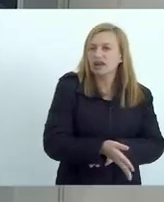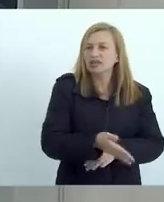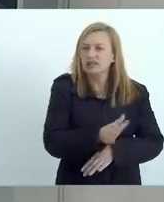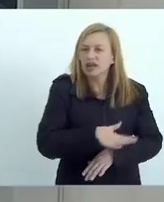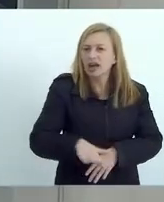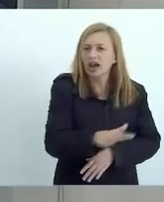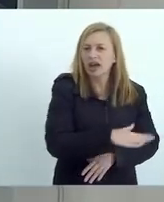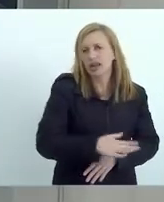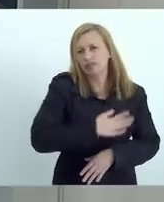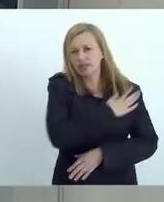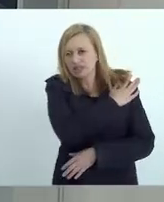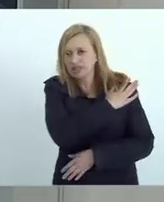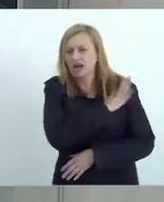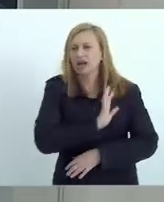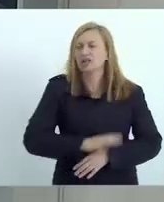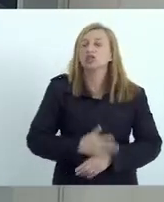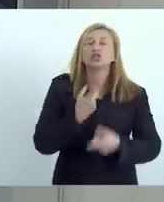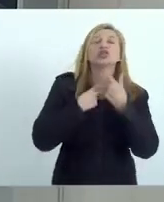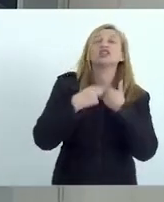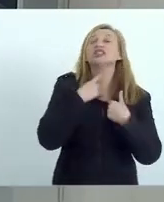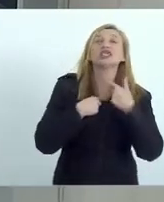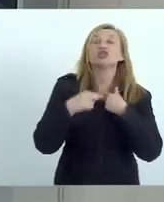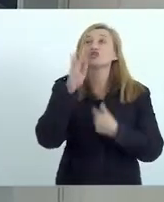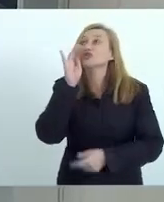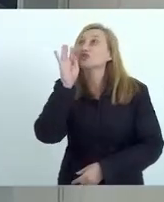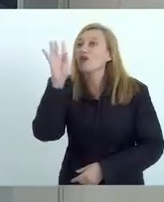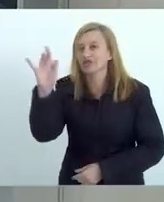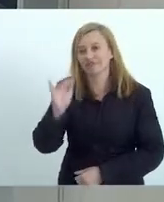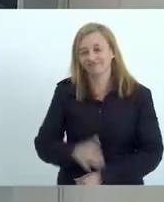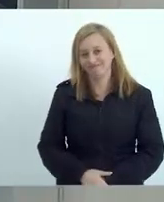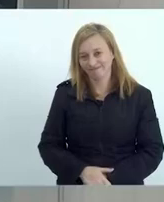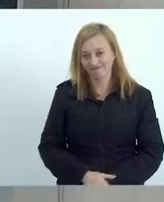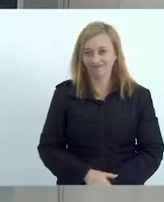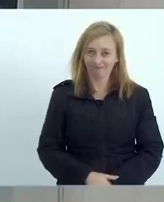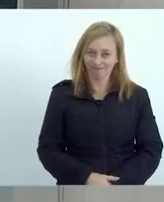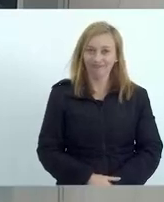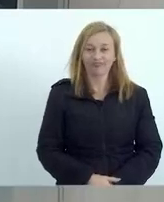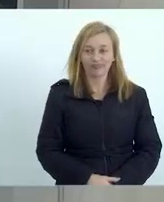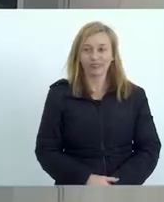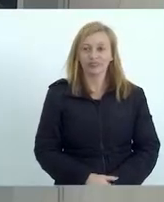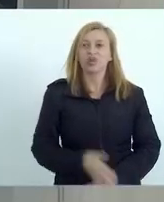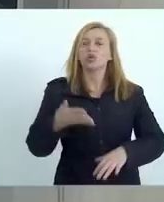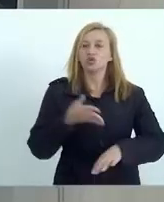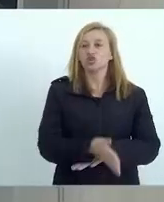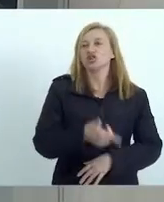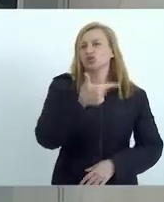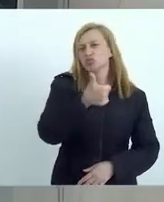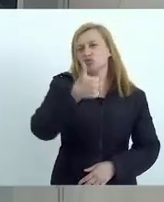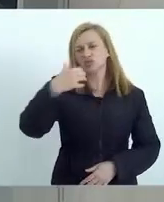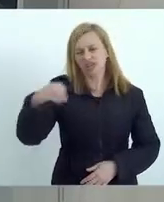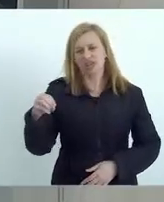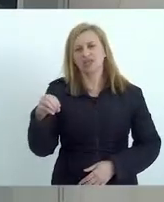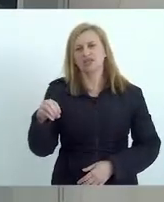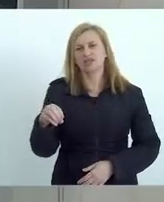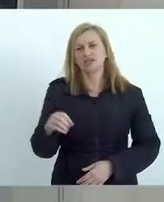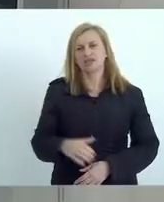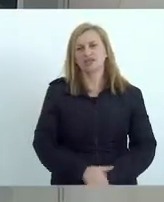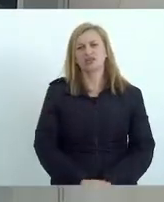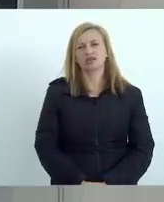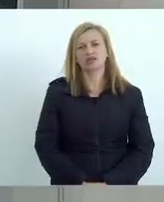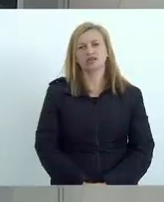que todos almejam todos os sonhos e quando chega em 2010